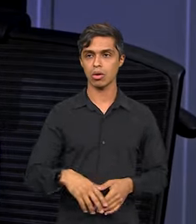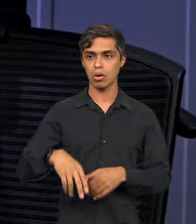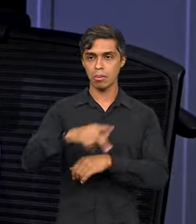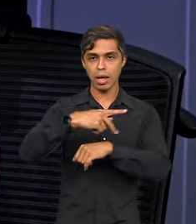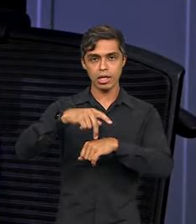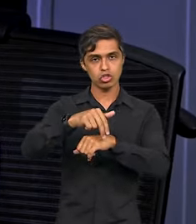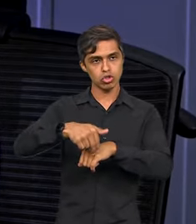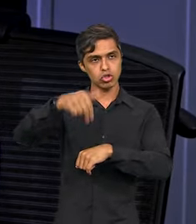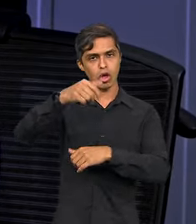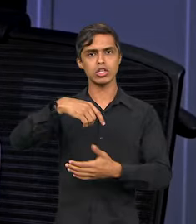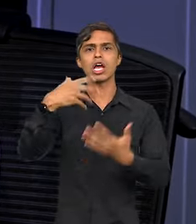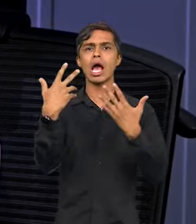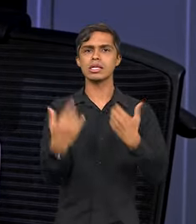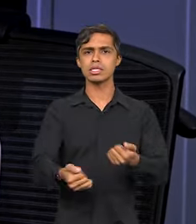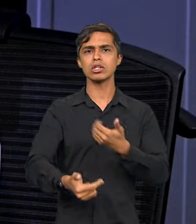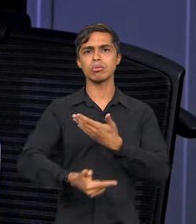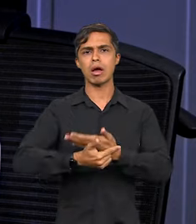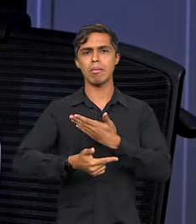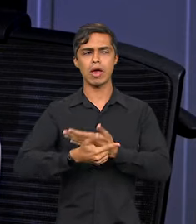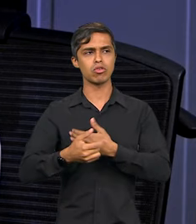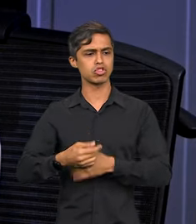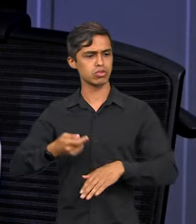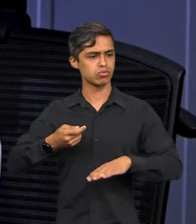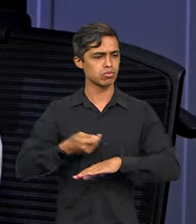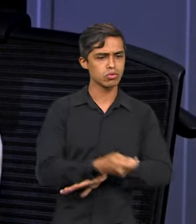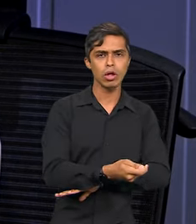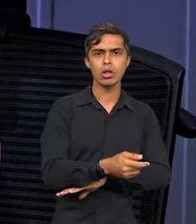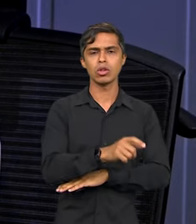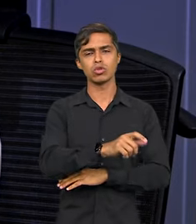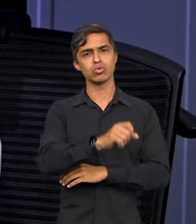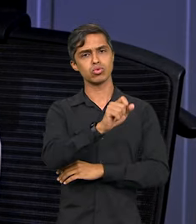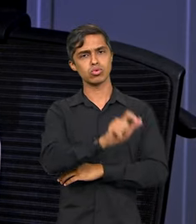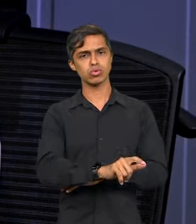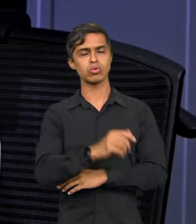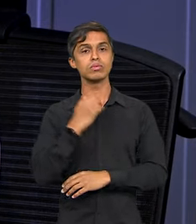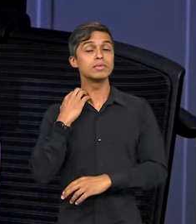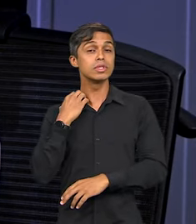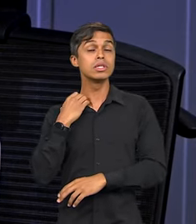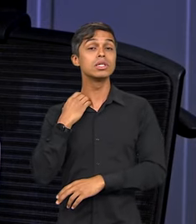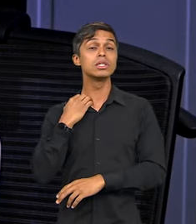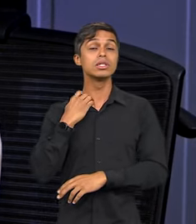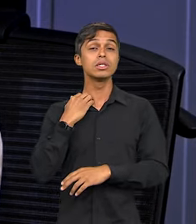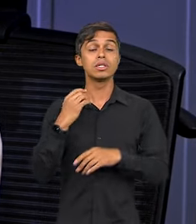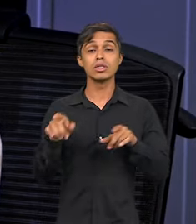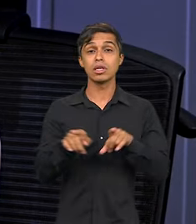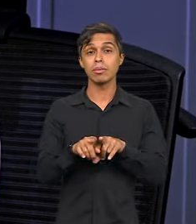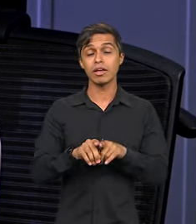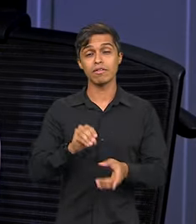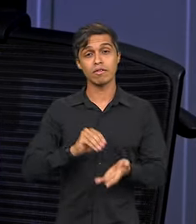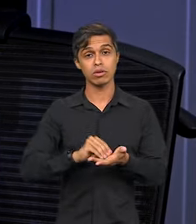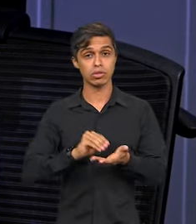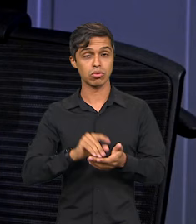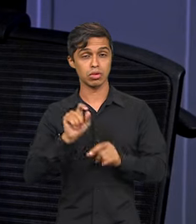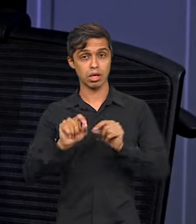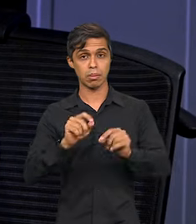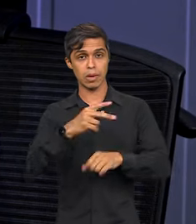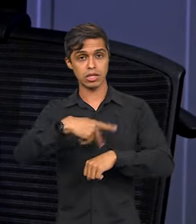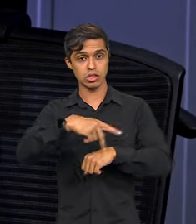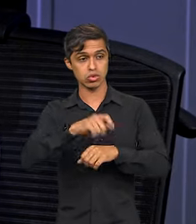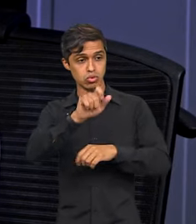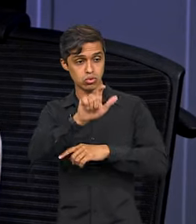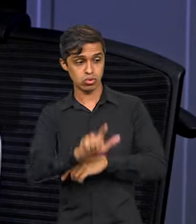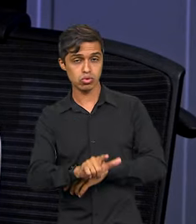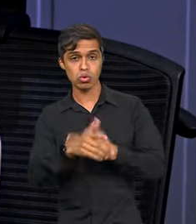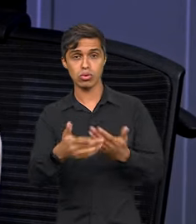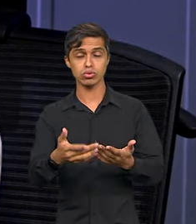do Norte assumam seu compromisso de transferir os recursos para os países do sul e falta é que é que os países do sul inclusive do Norte